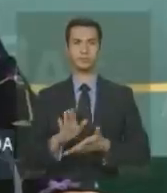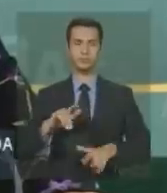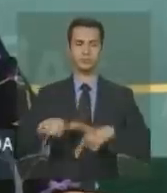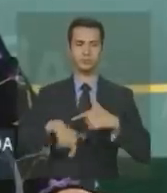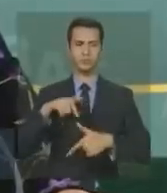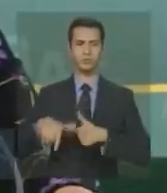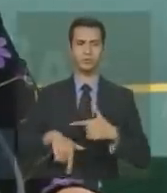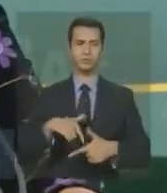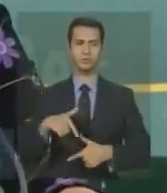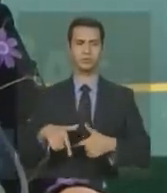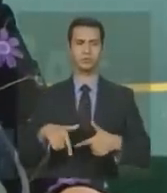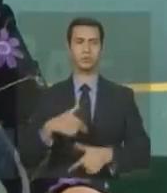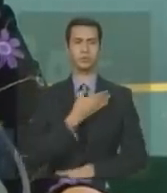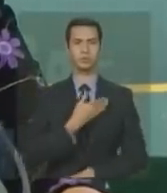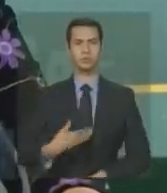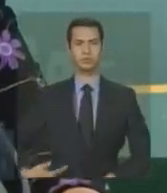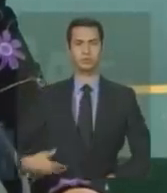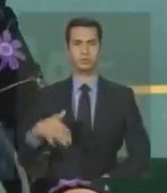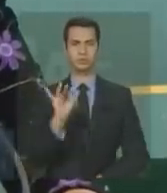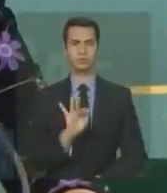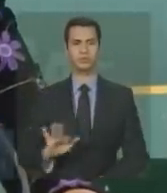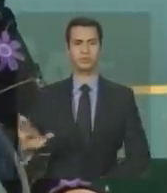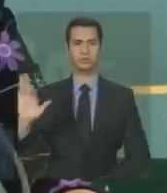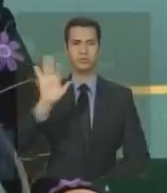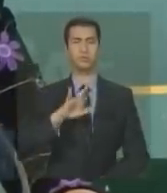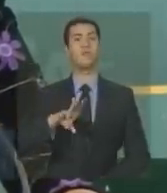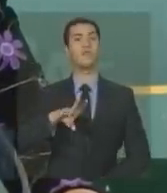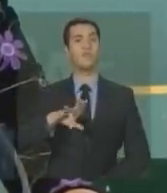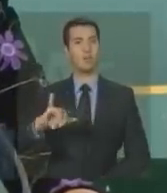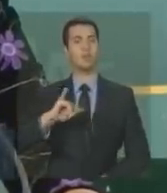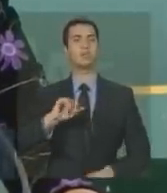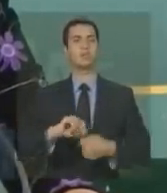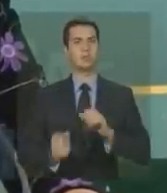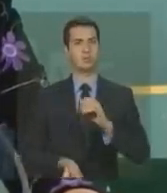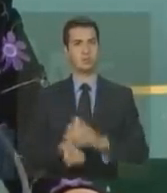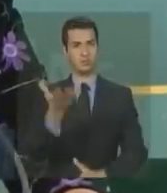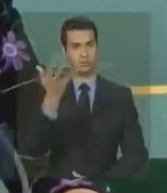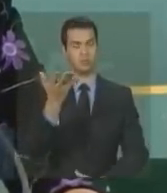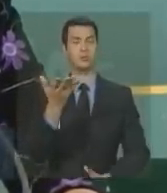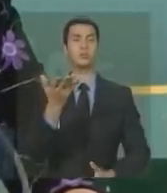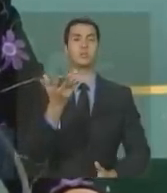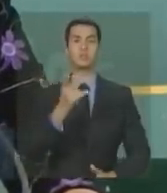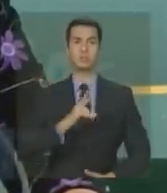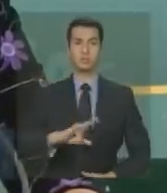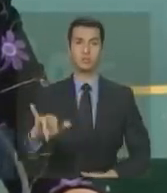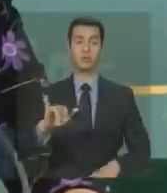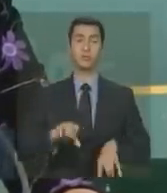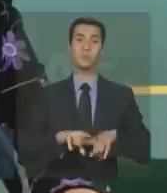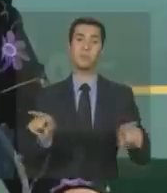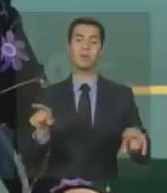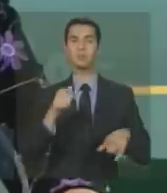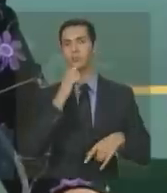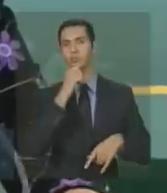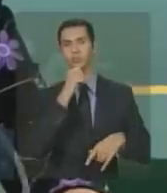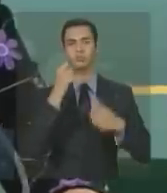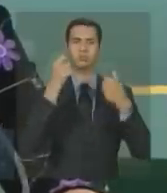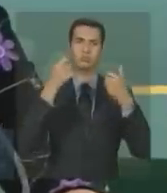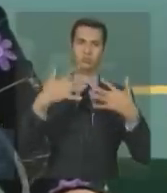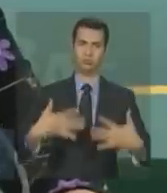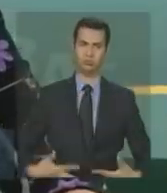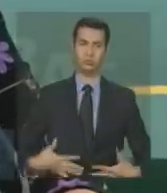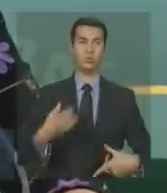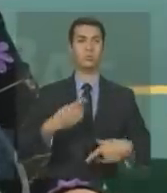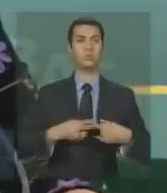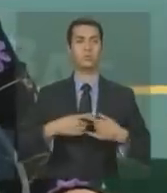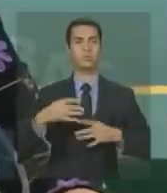ações que o governo federal Vai implementar vai realizar mas não foi detalhada porque o plano realmente tá